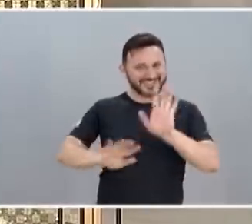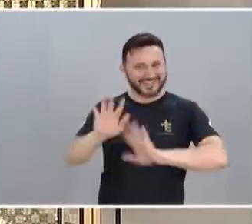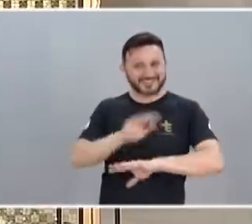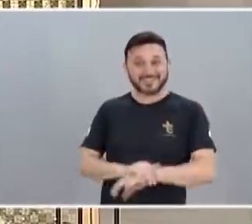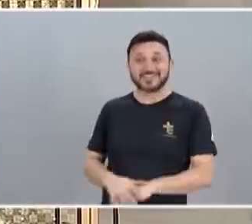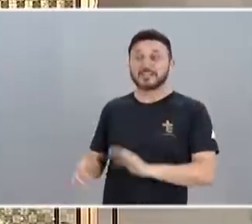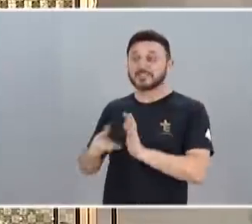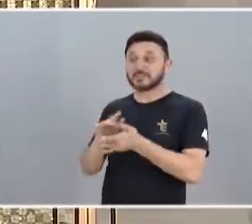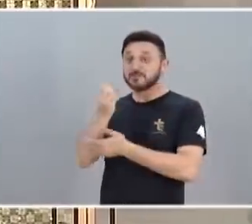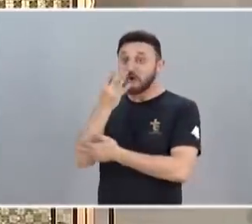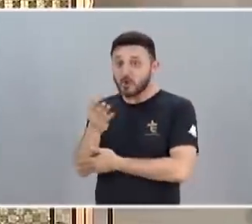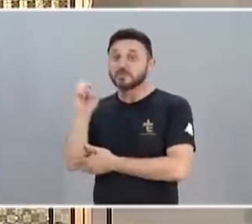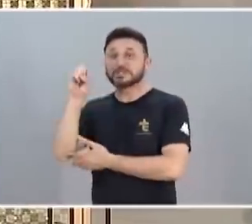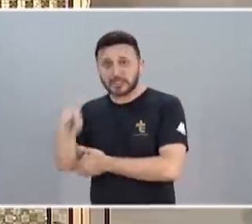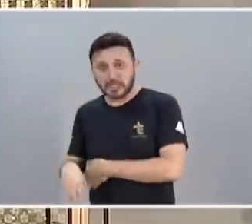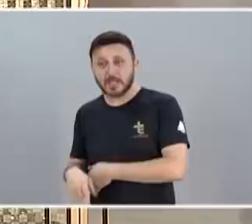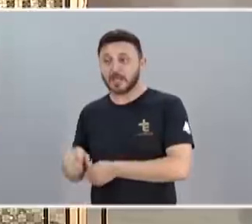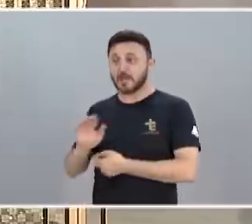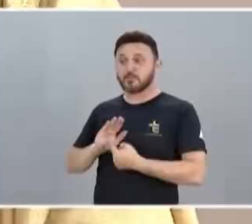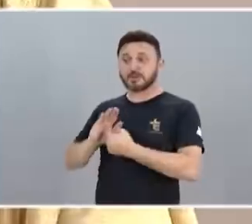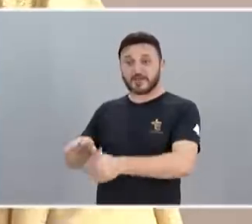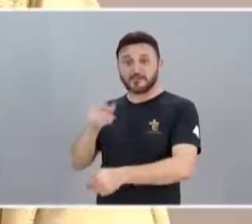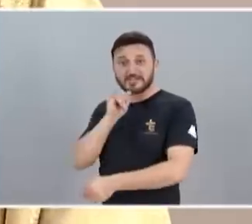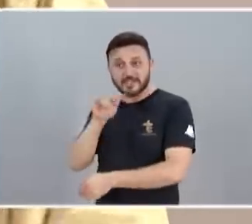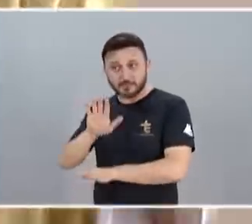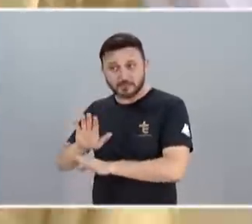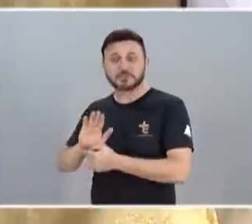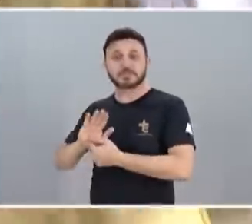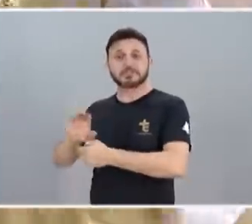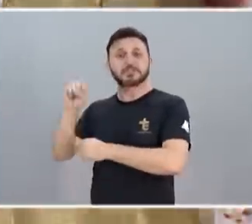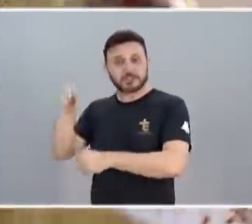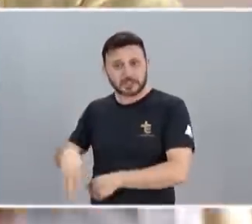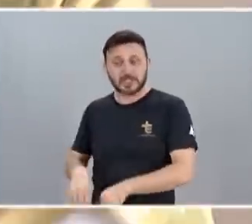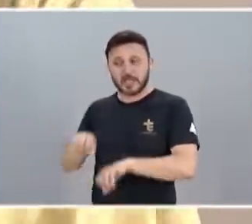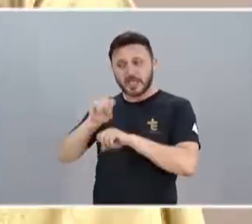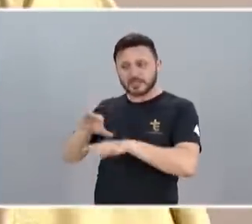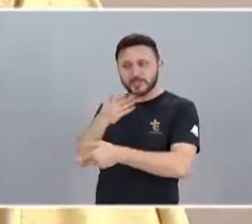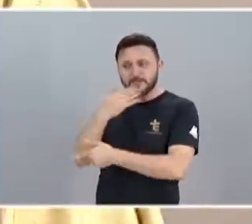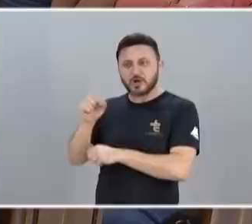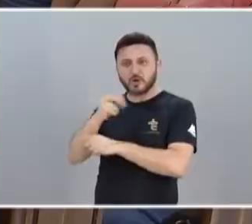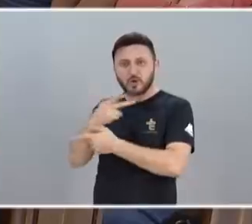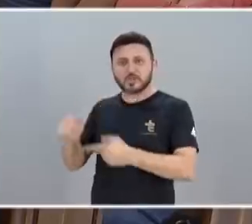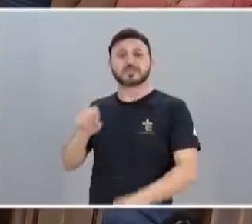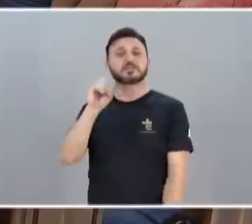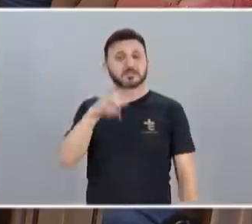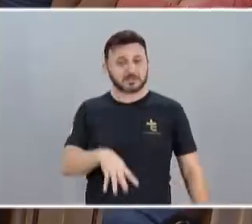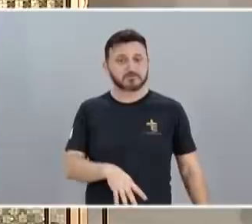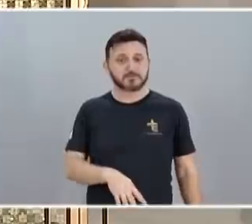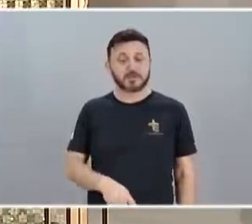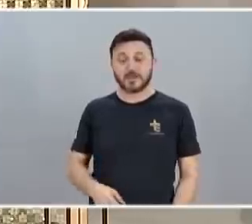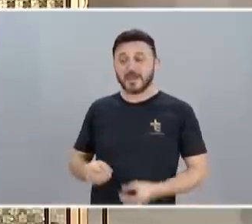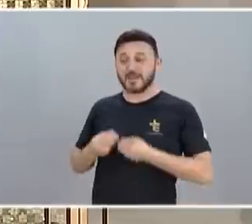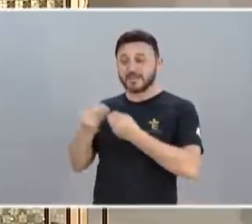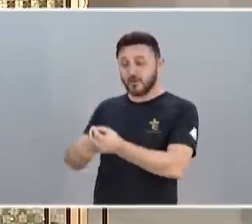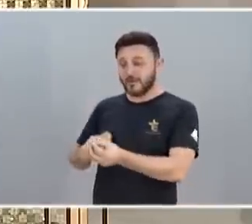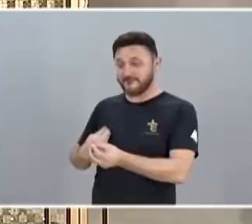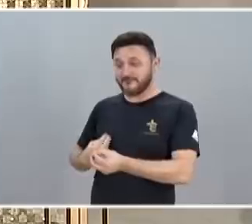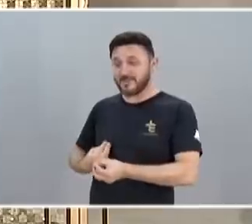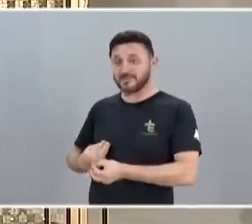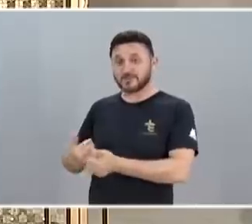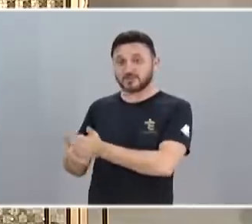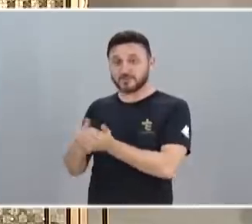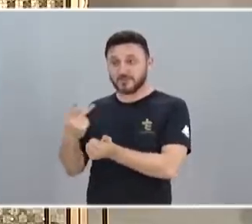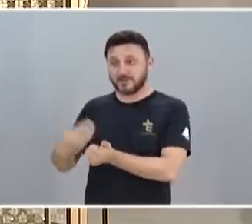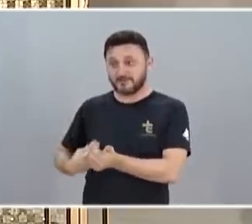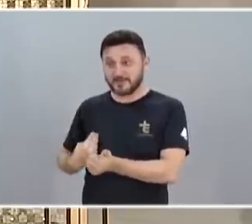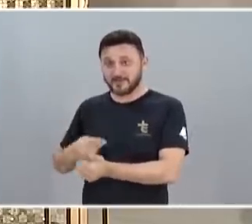bom? Sim. Dava exemplo? Sim. Ensinou as melhores coisas? Sim. Deu a vida pelos seus